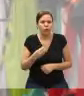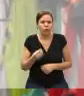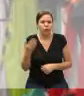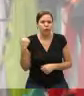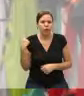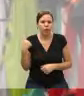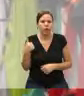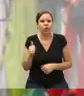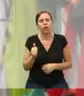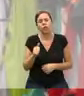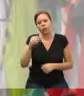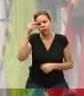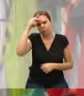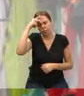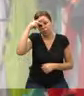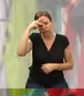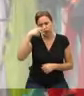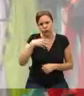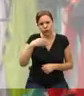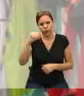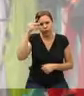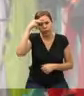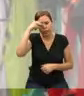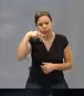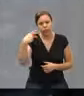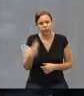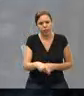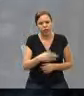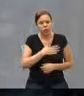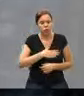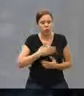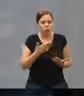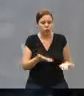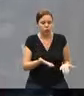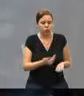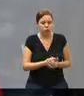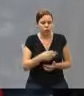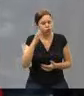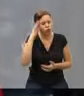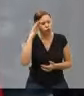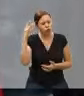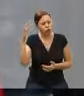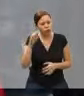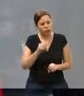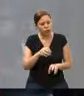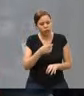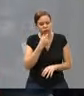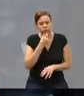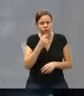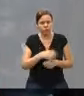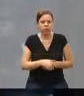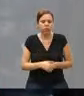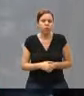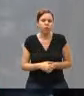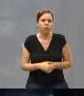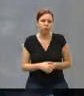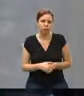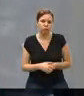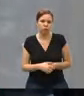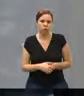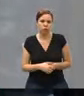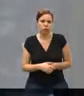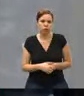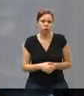afilhado, né? Que nós apadrinhamos, porque o sonho dele é ensinar inglês